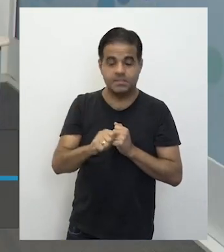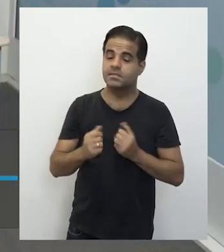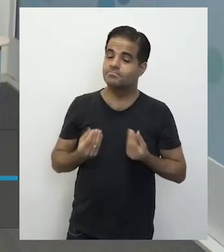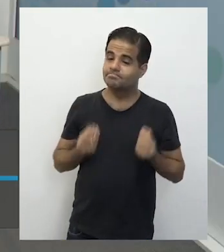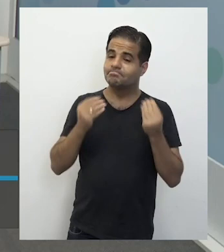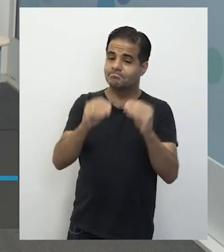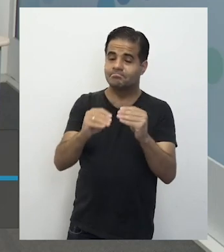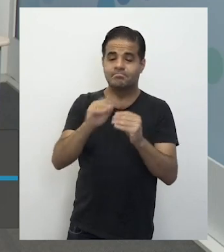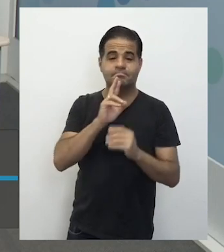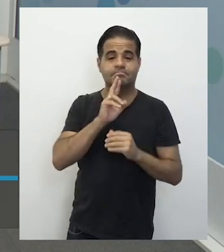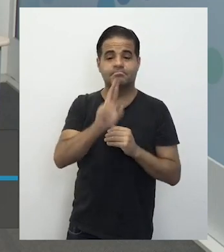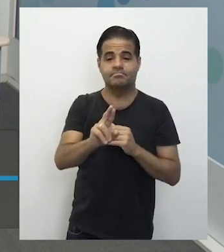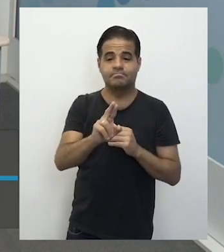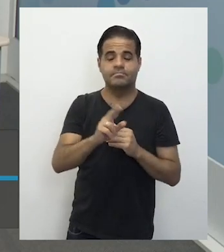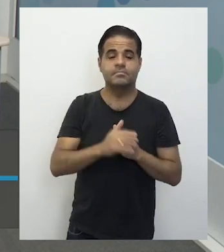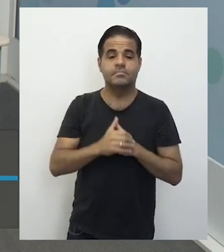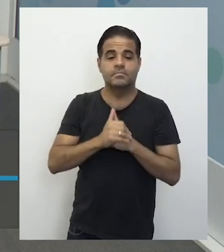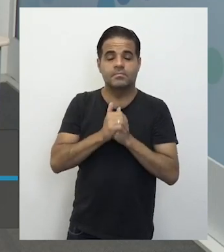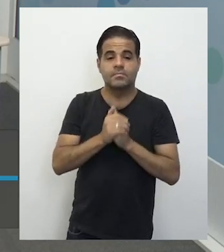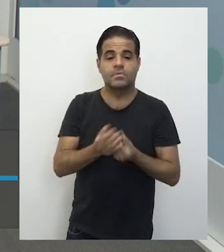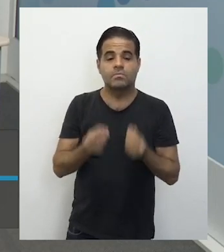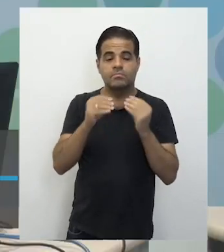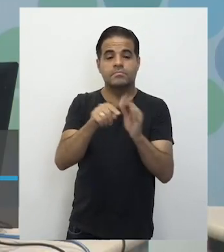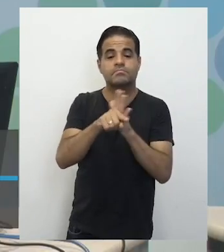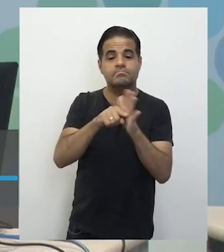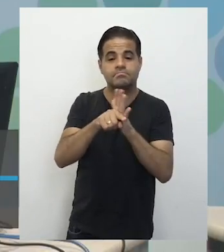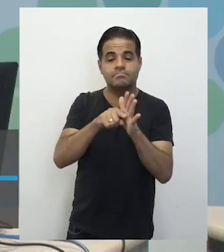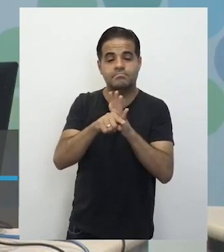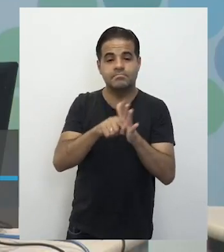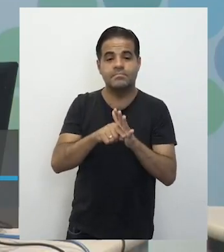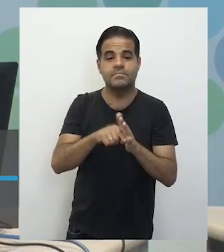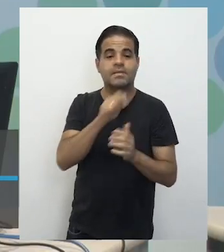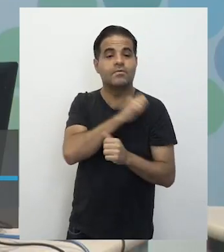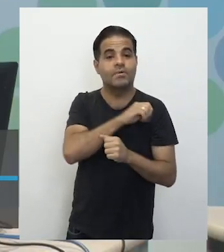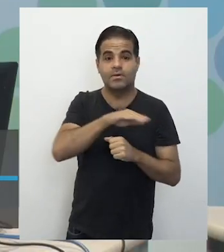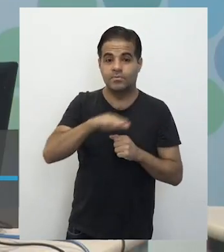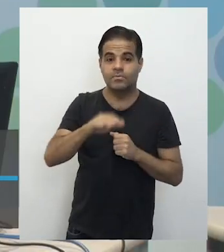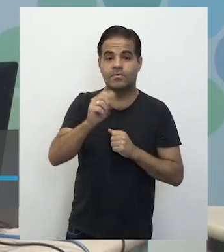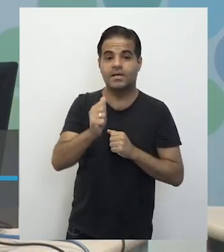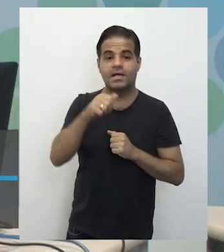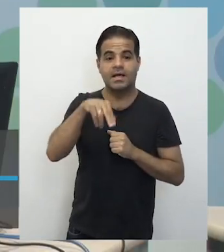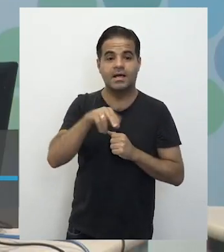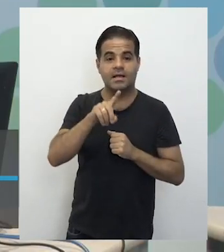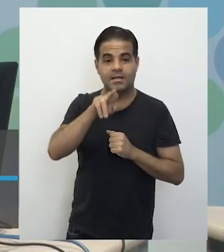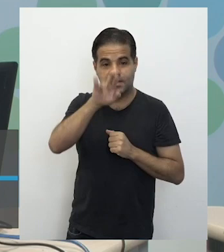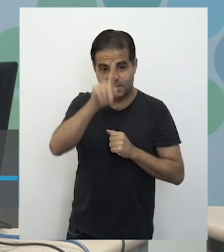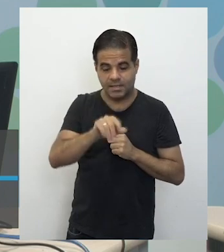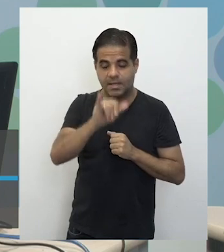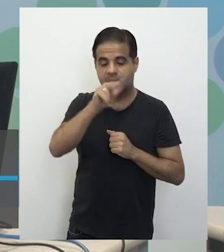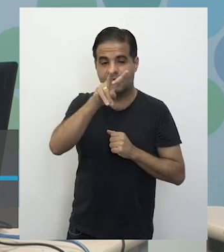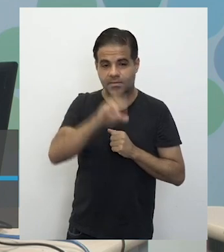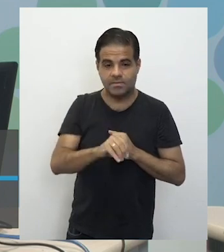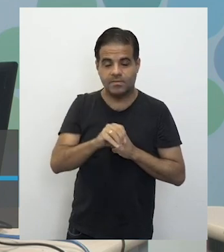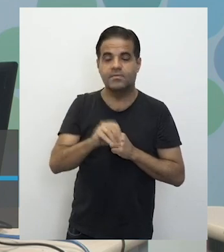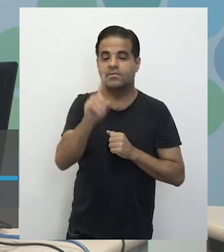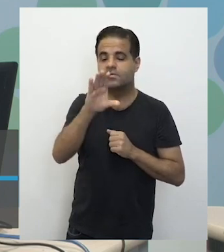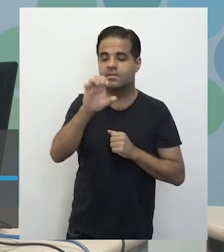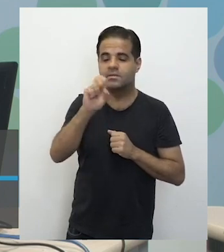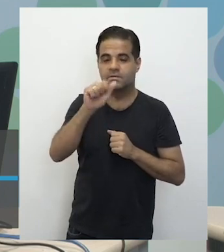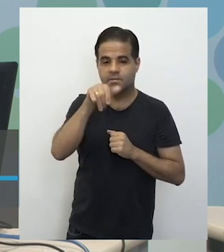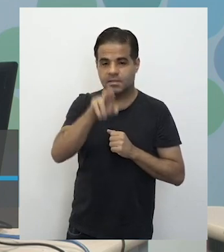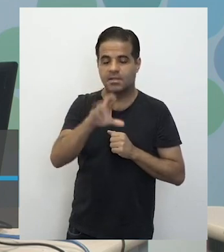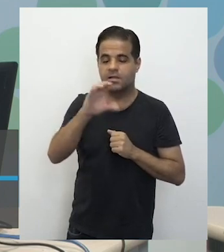essa resposta. Muito bem, eu até acabei de pescar aqui o aluno André Ivo, do deputado César Costa, em